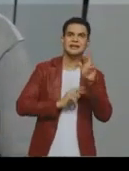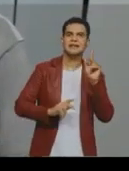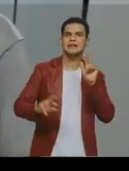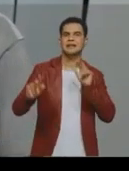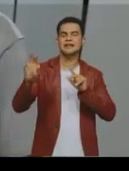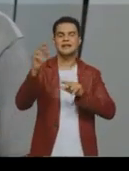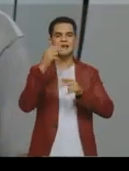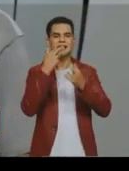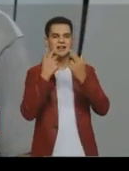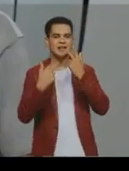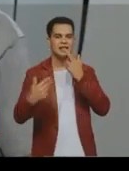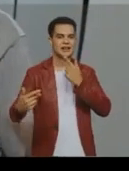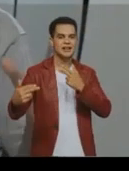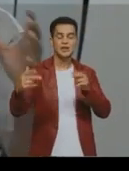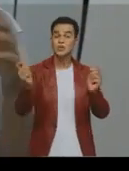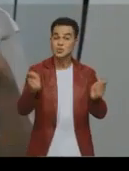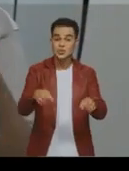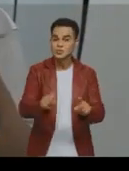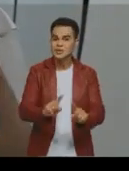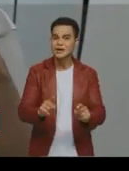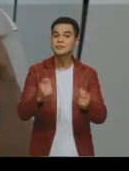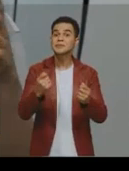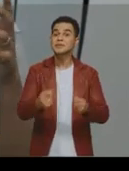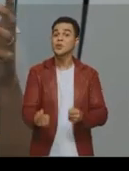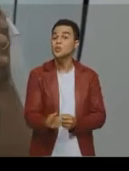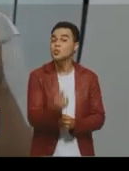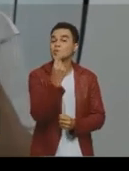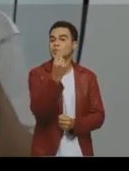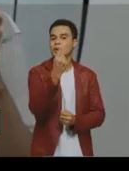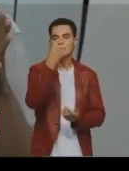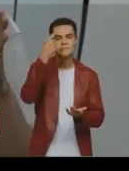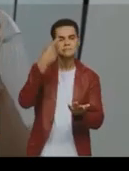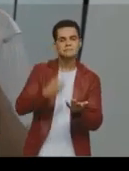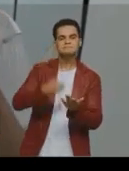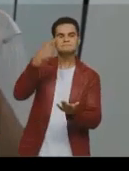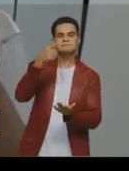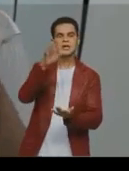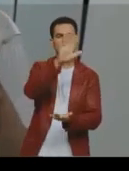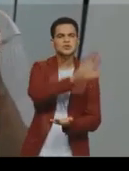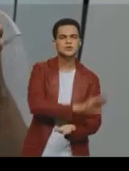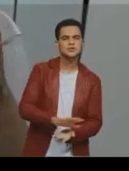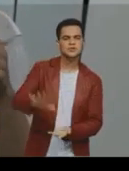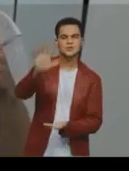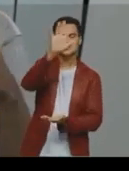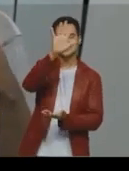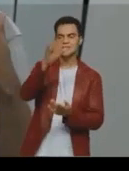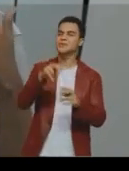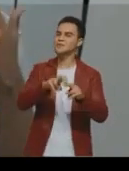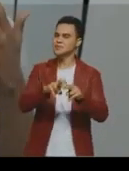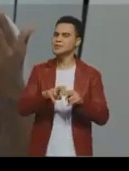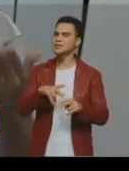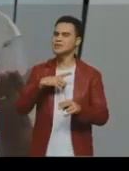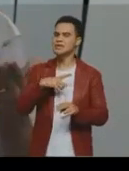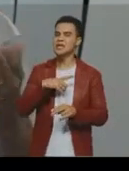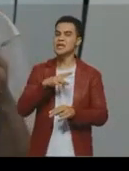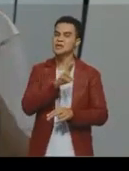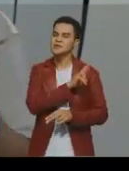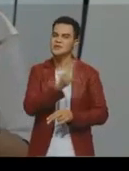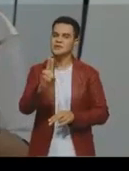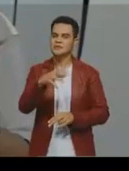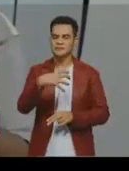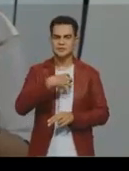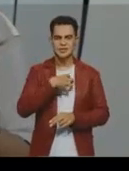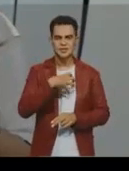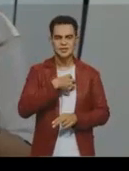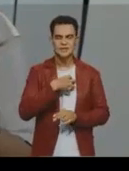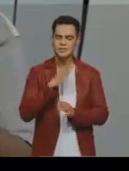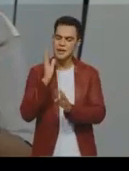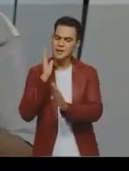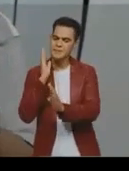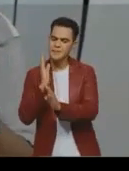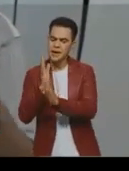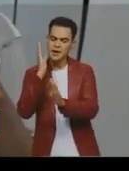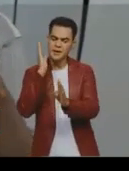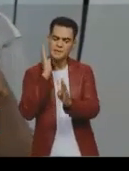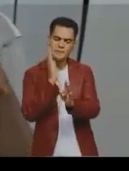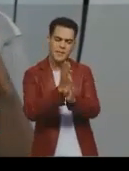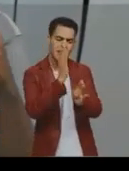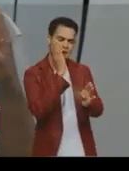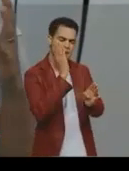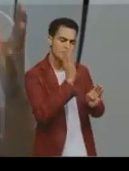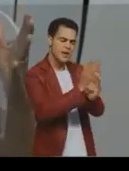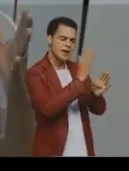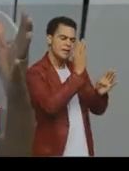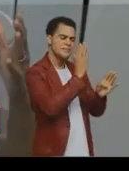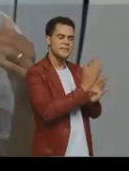língua universal. E nesse caso, você precisa, então, de ter nomes científicos para identificar esses animais, esses seres